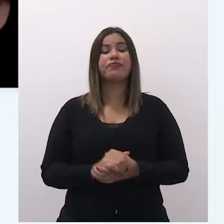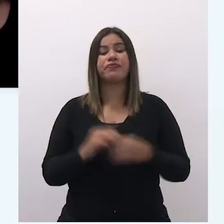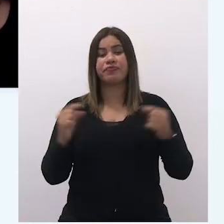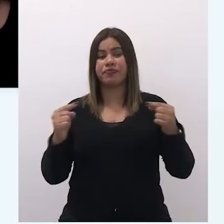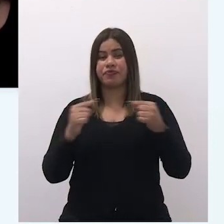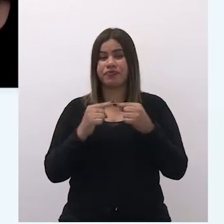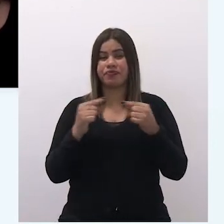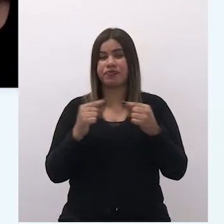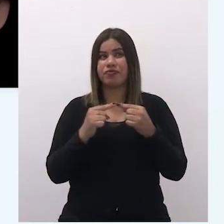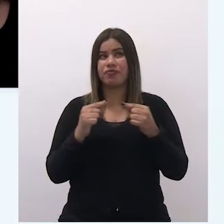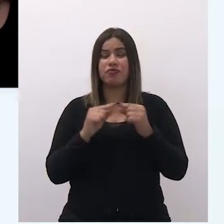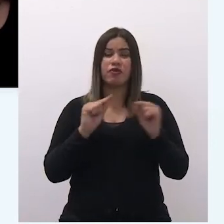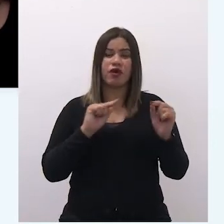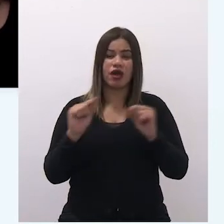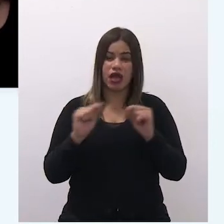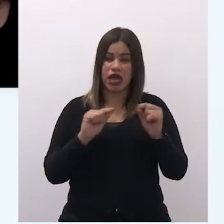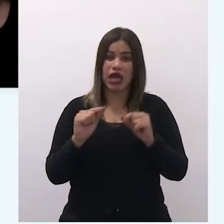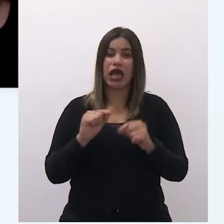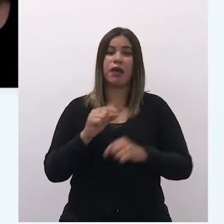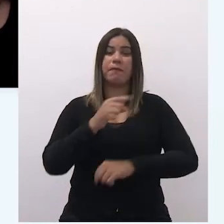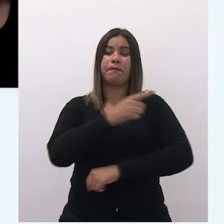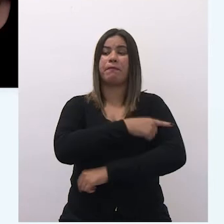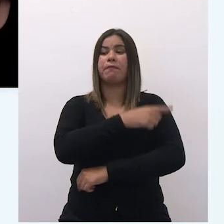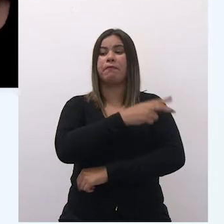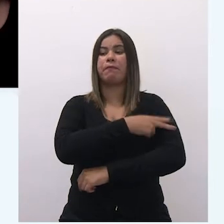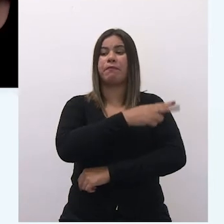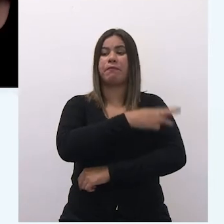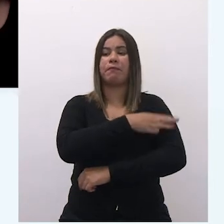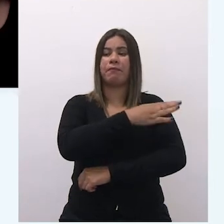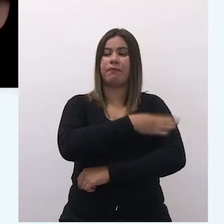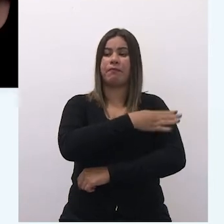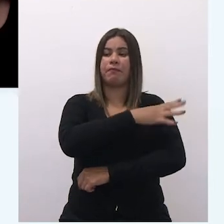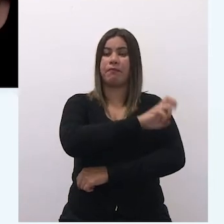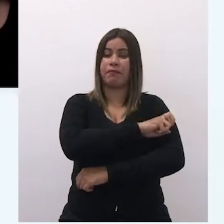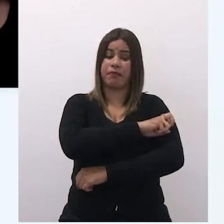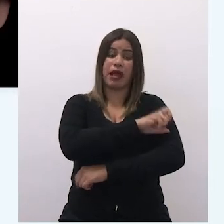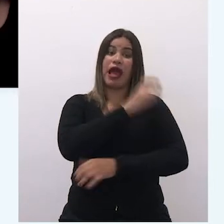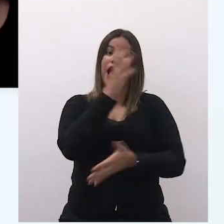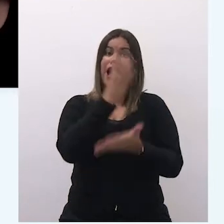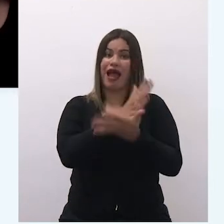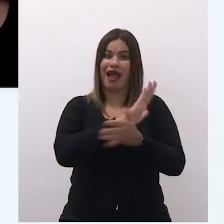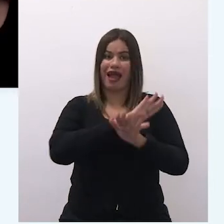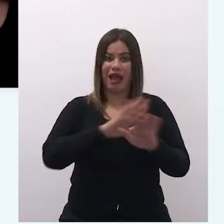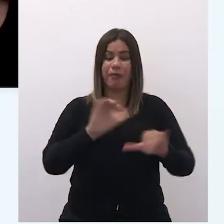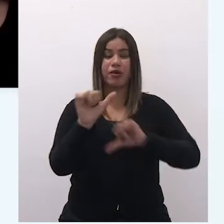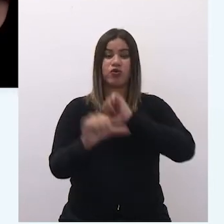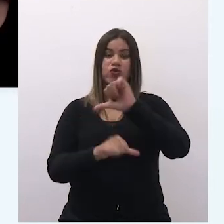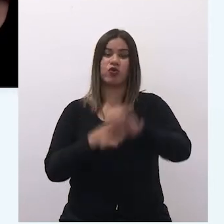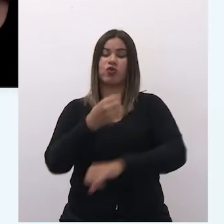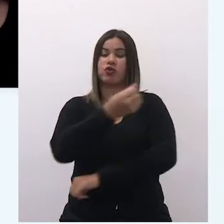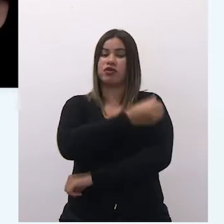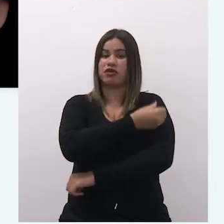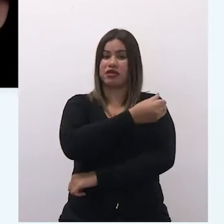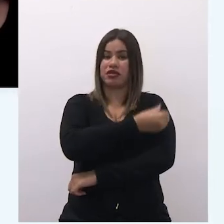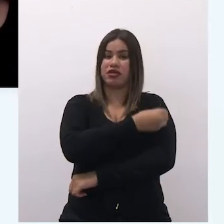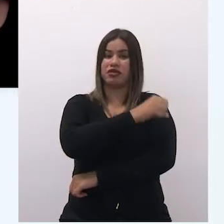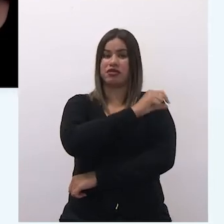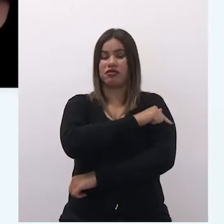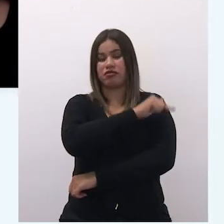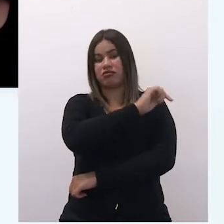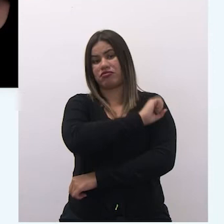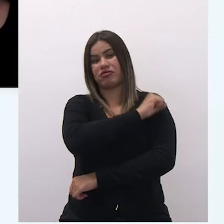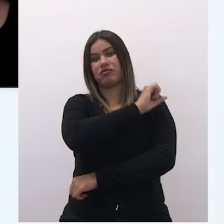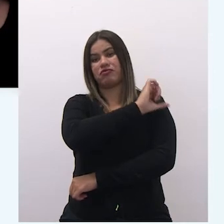concluem os anos iniciais, né, do ensino fundamental e migram para o ensino fundamental anos finais. Então, como